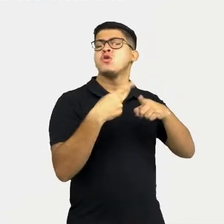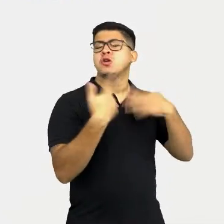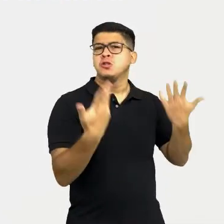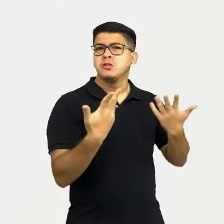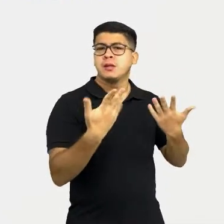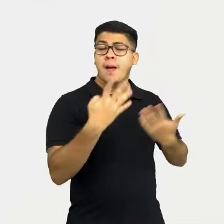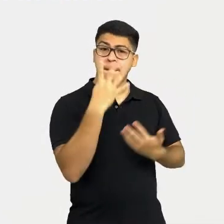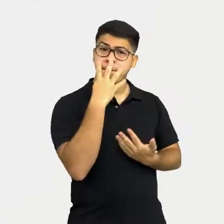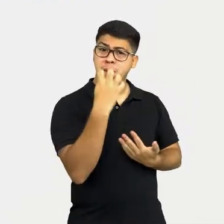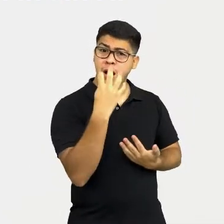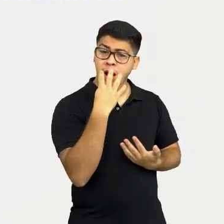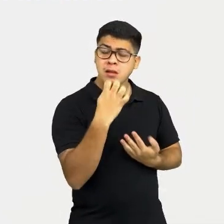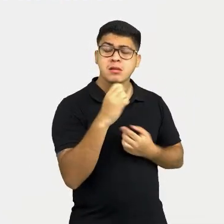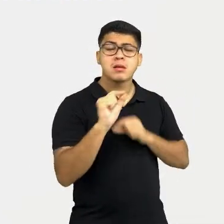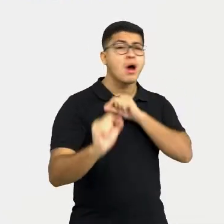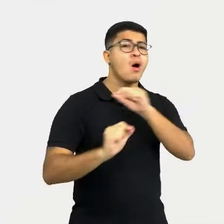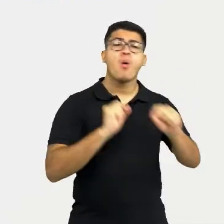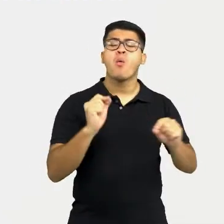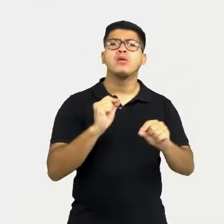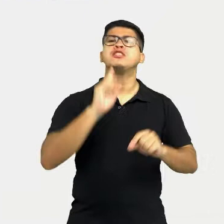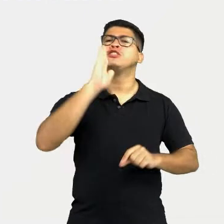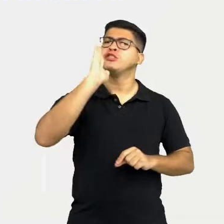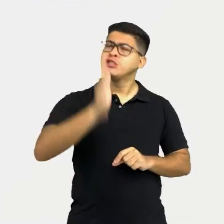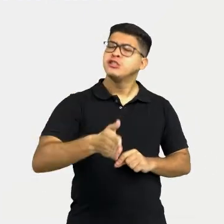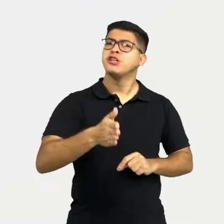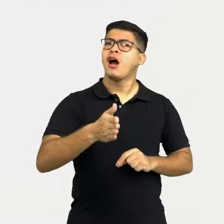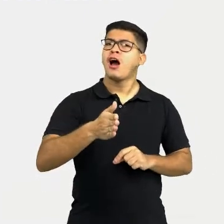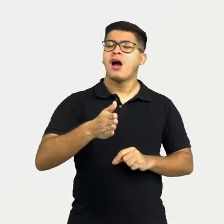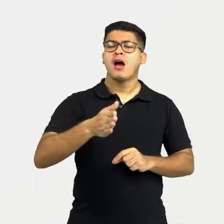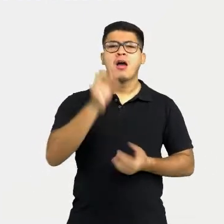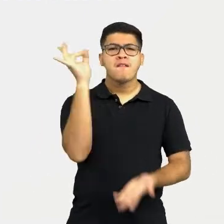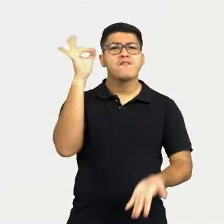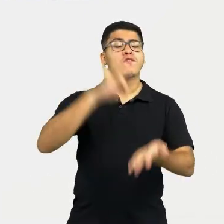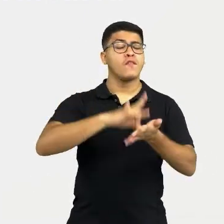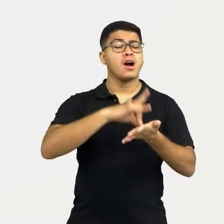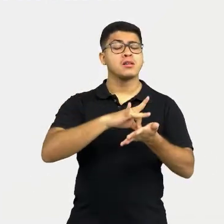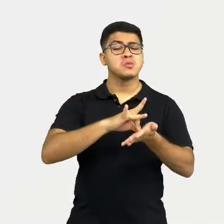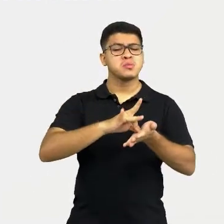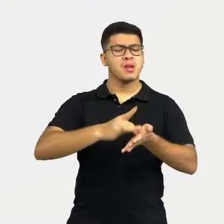para Nietzsche, a morte de Deus já era um fato em sua época.